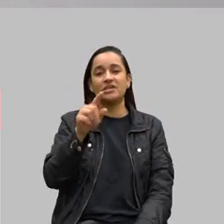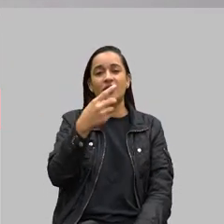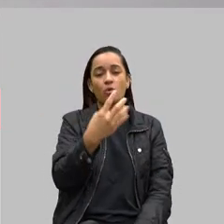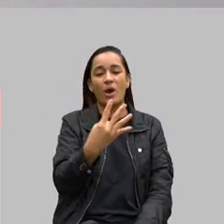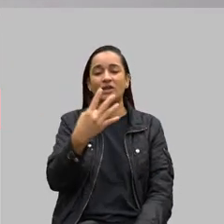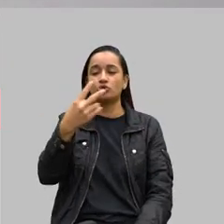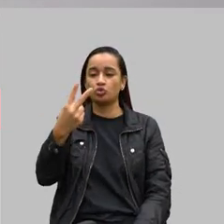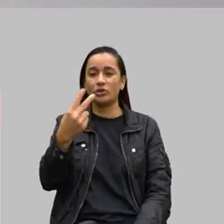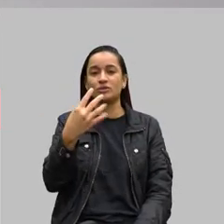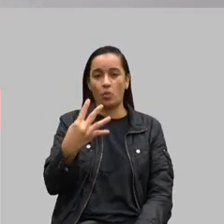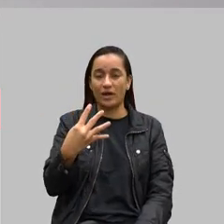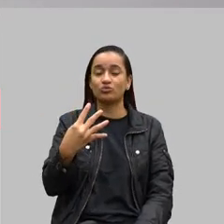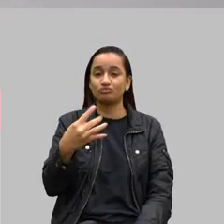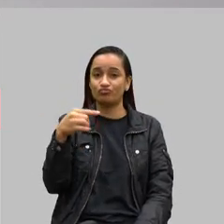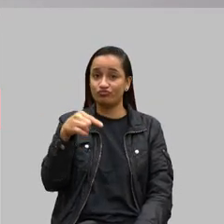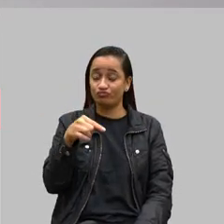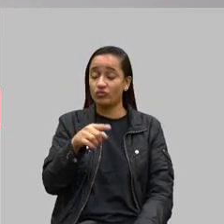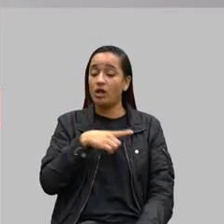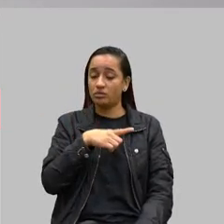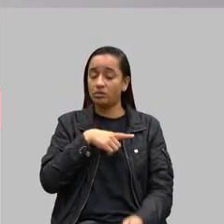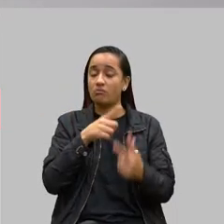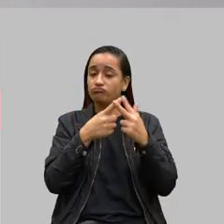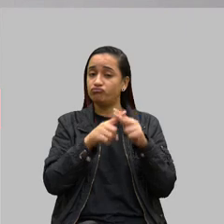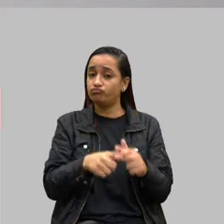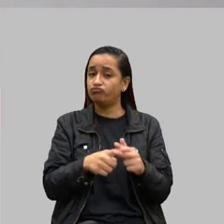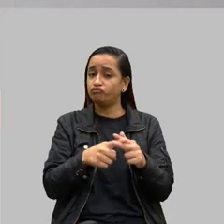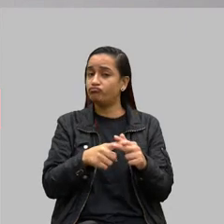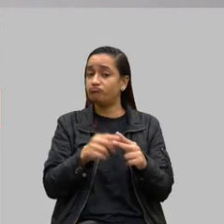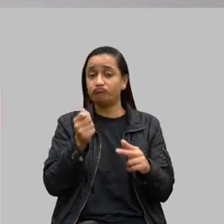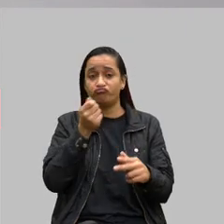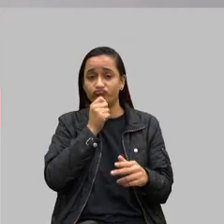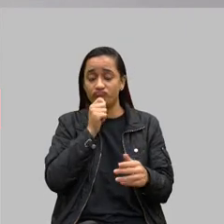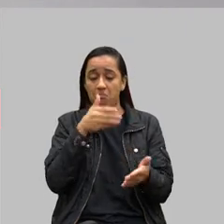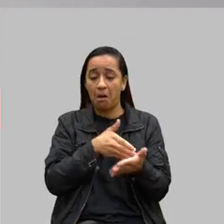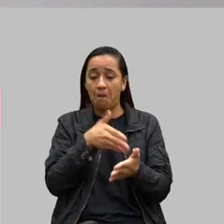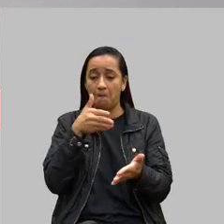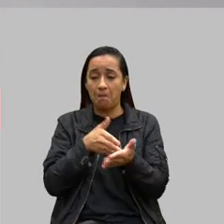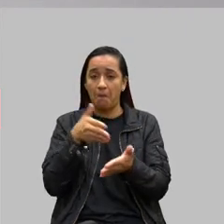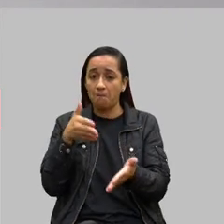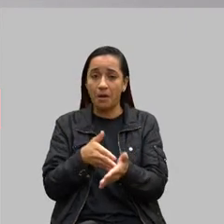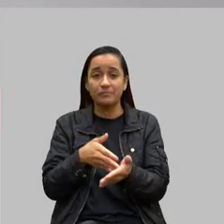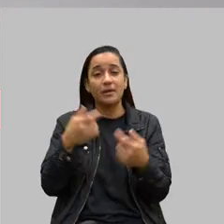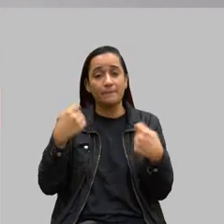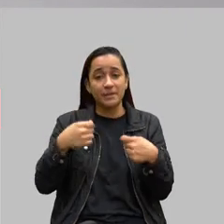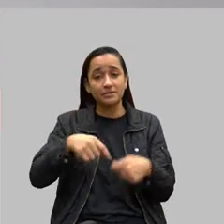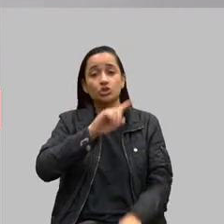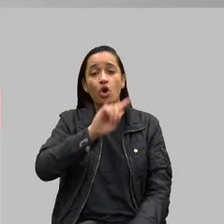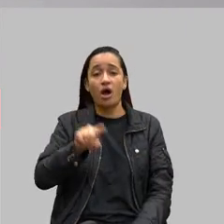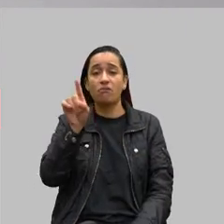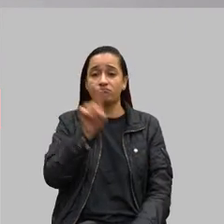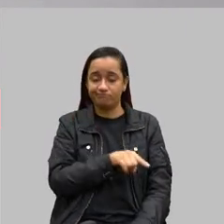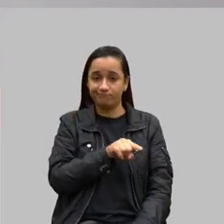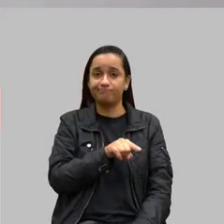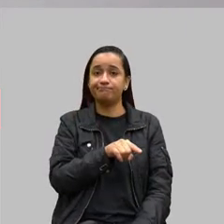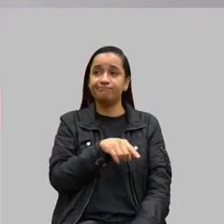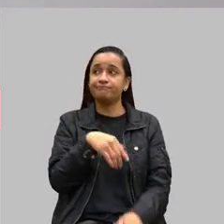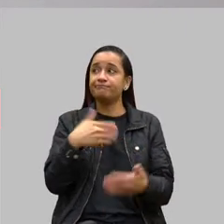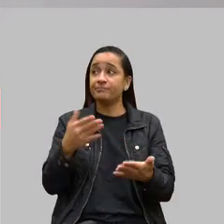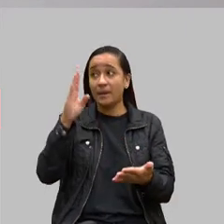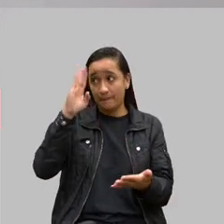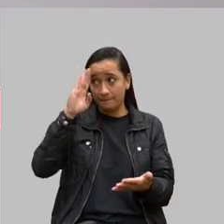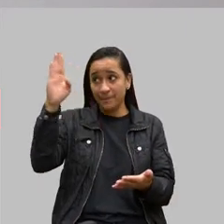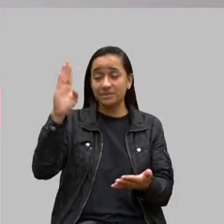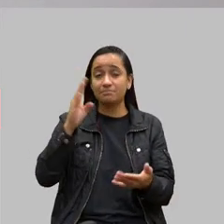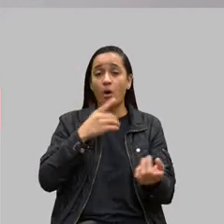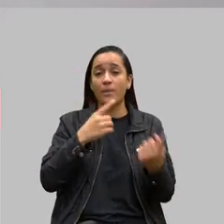concessão que seria realizada que por diversos impedimentos jurídicos precisou ser cancelada e principalmente no trecho